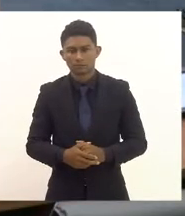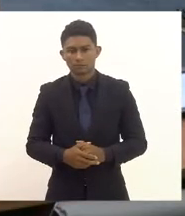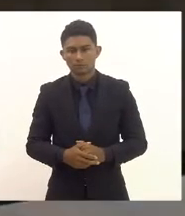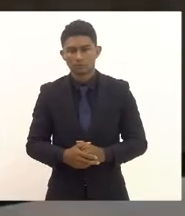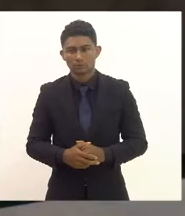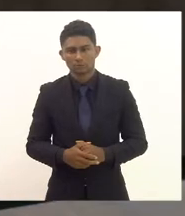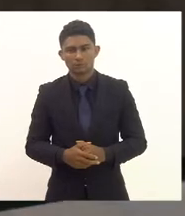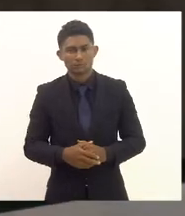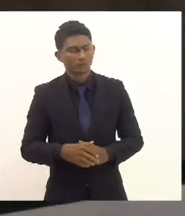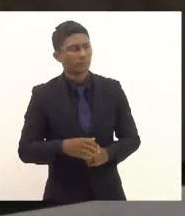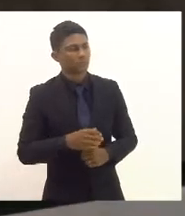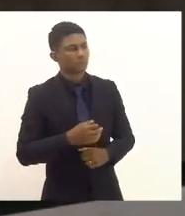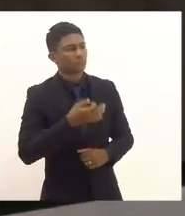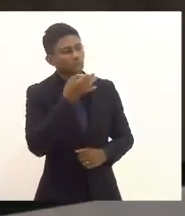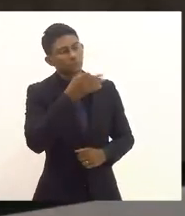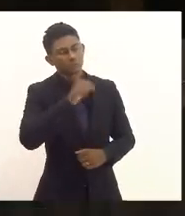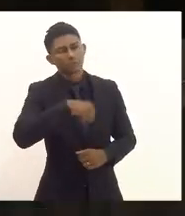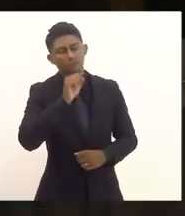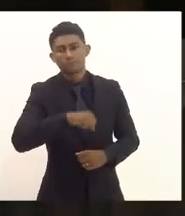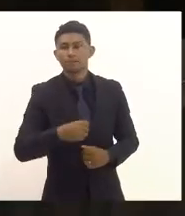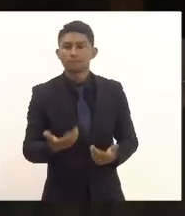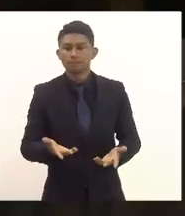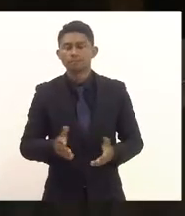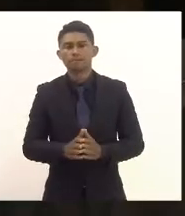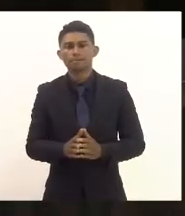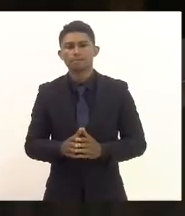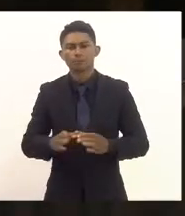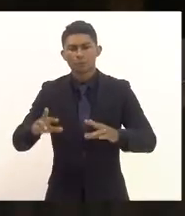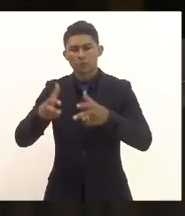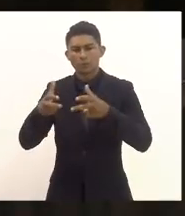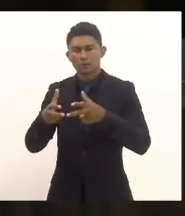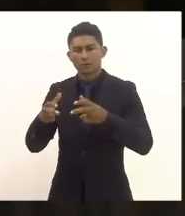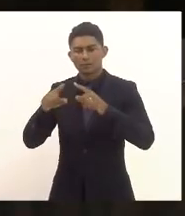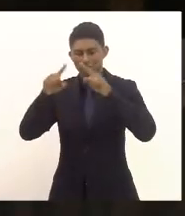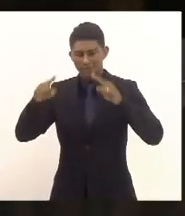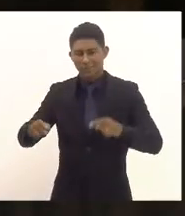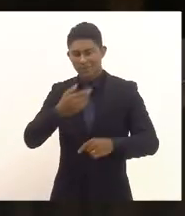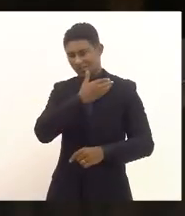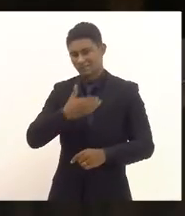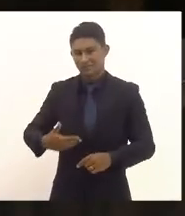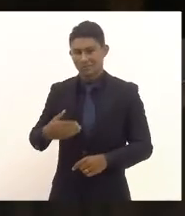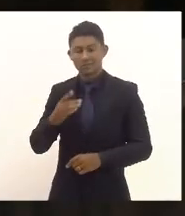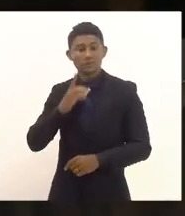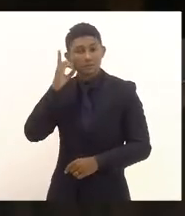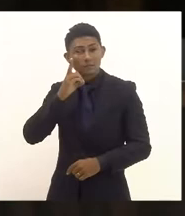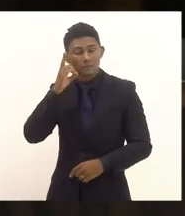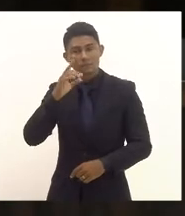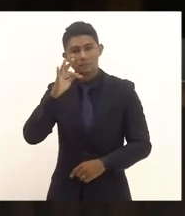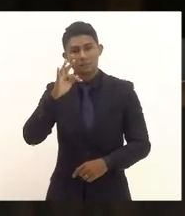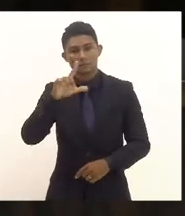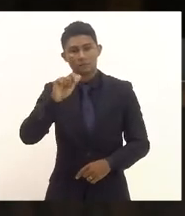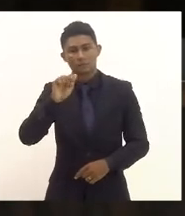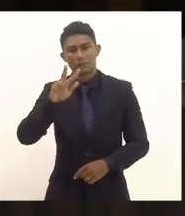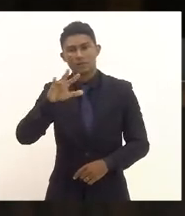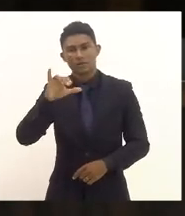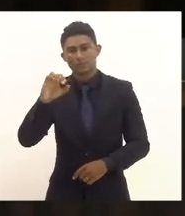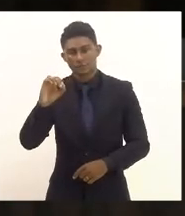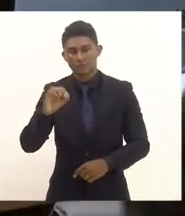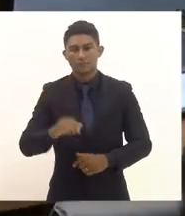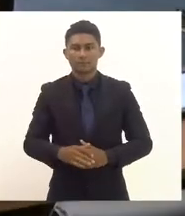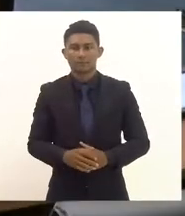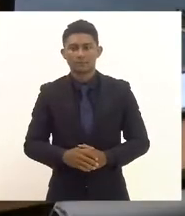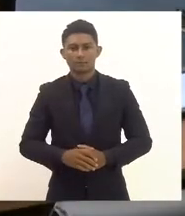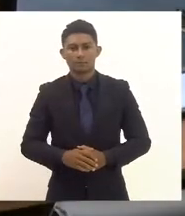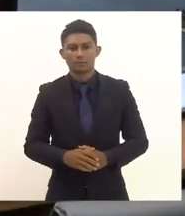é favorável Presidente pela comissão de servidores públicos capital do Rodrigo Amorim Deputado Flávio serafini